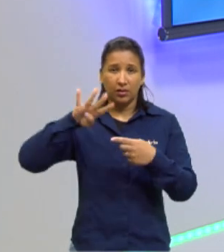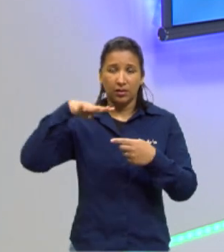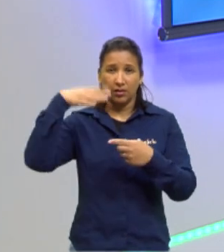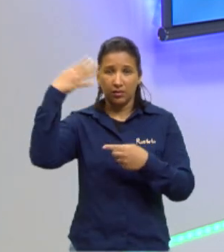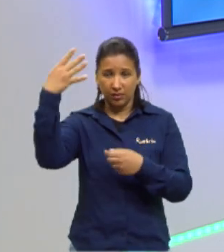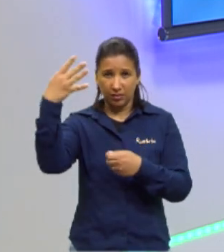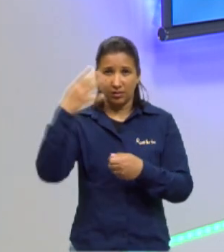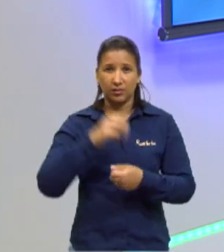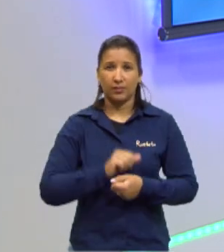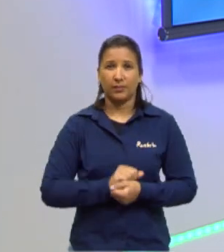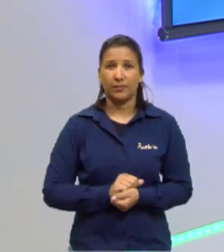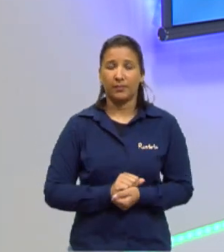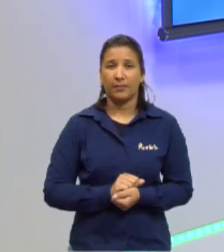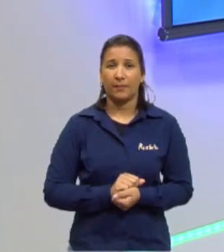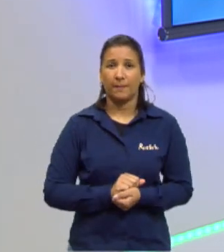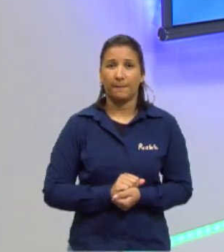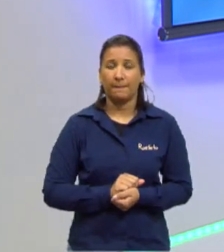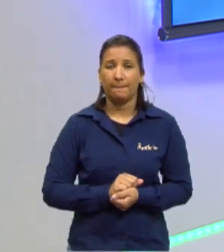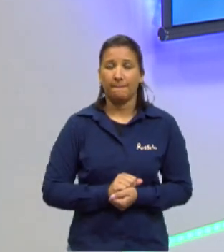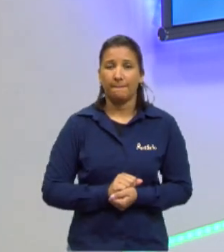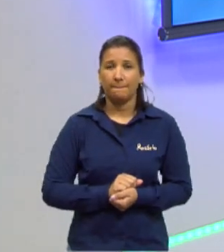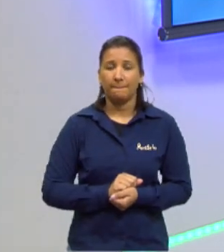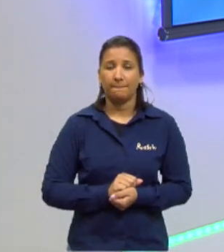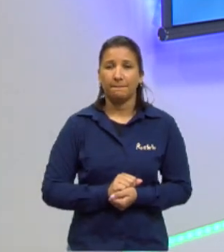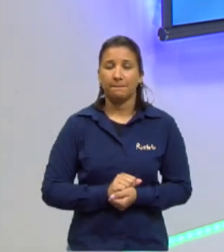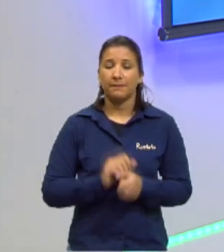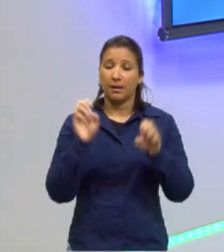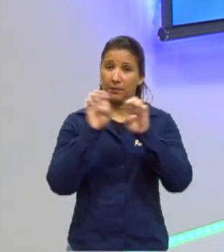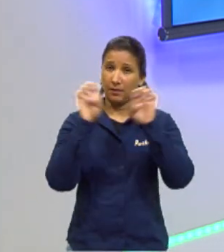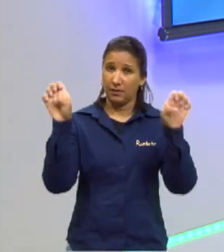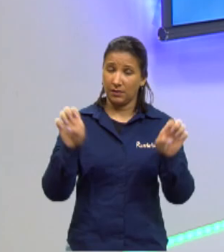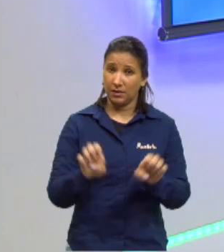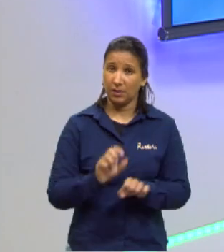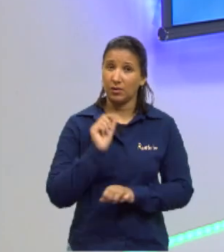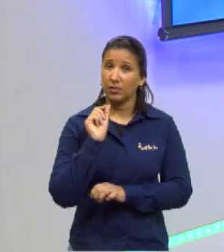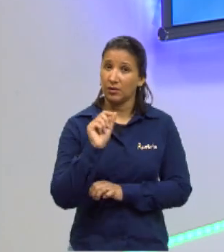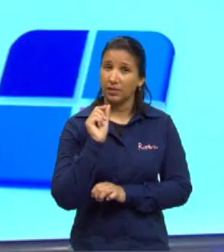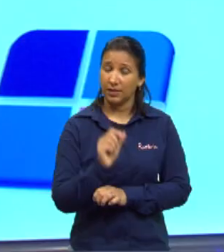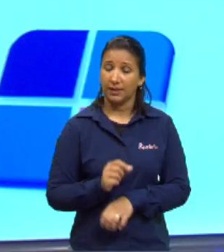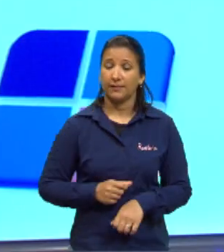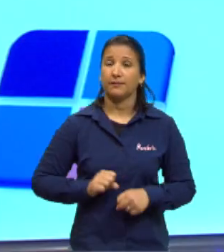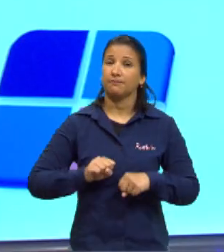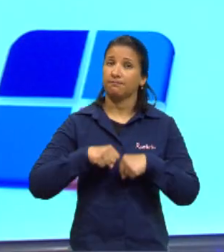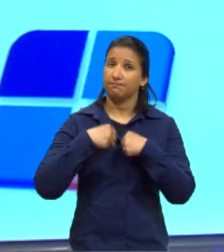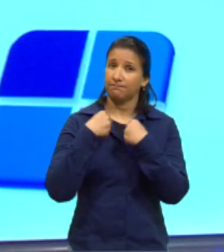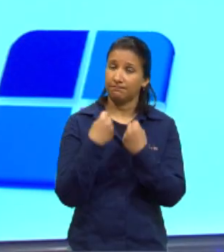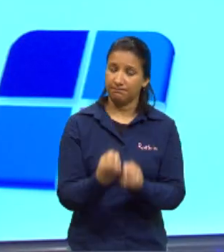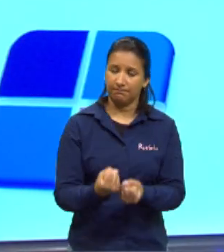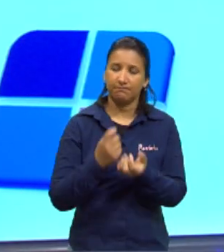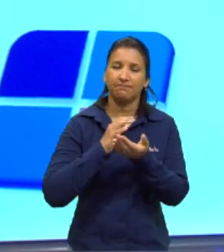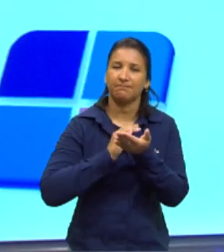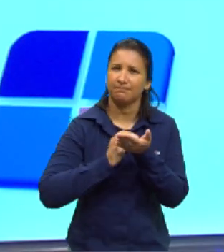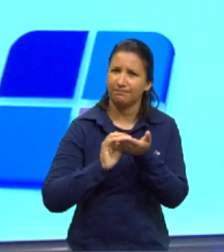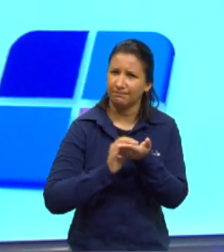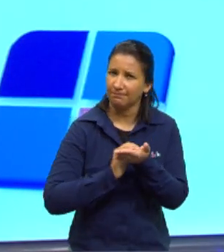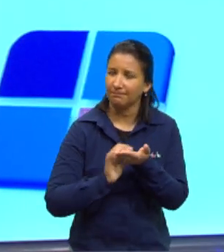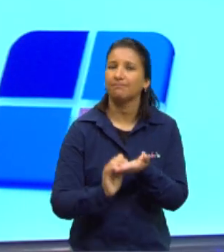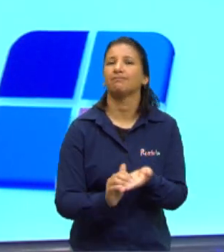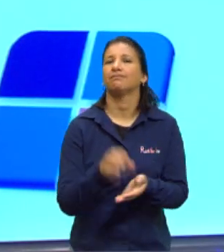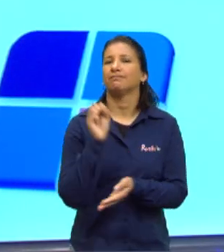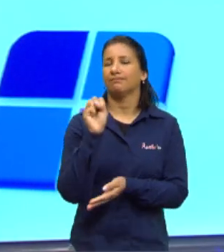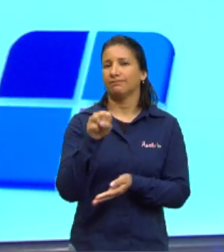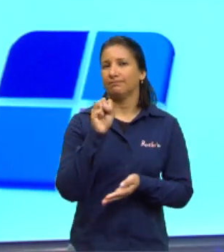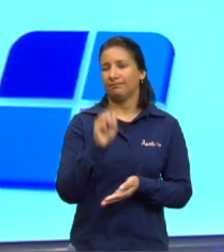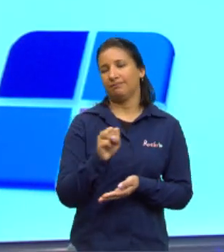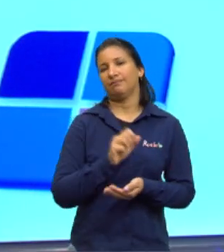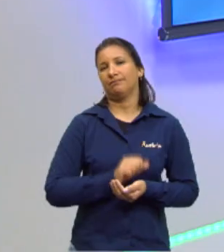tínhamos. Ah, então, ela é uma equação que ela vai exigir bastante cálculo da gente, né? Para a gente